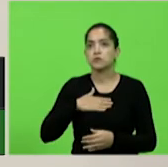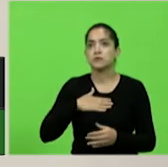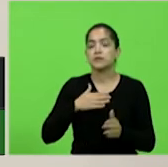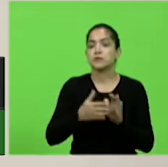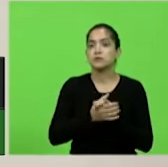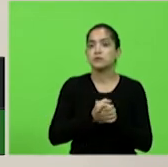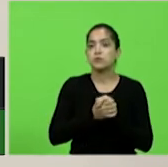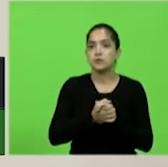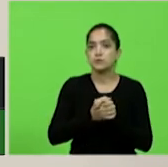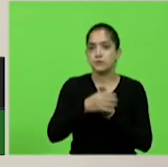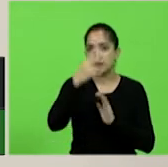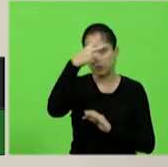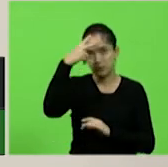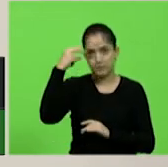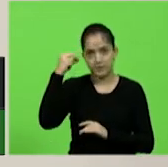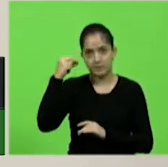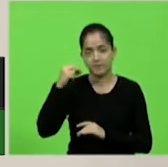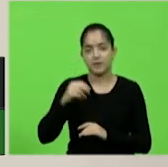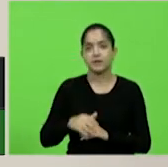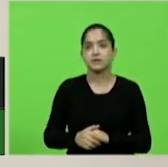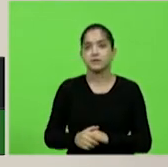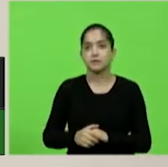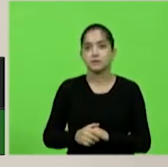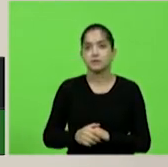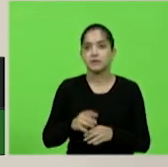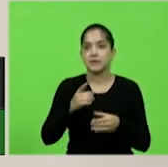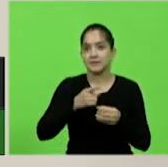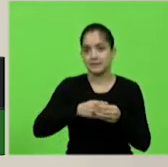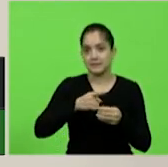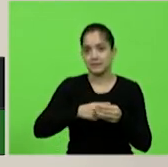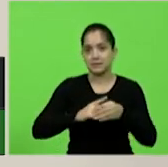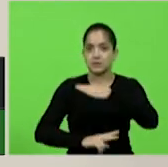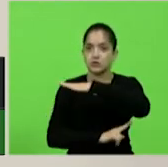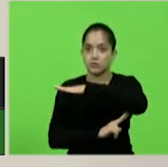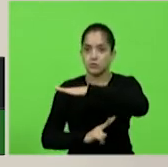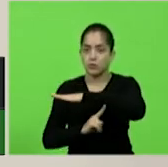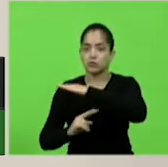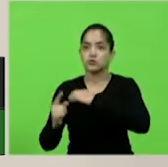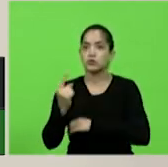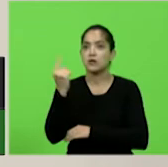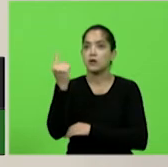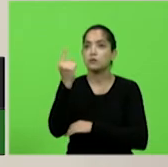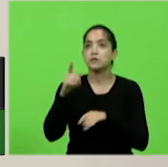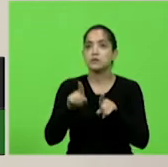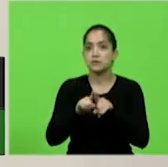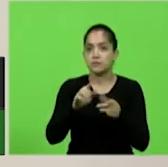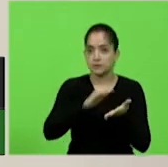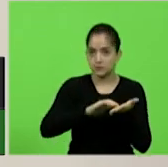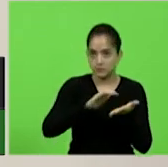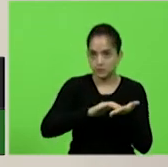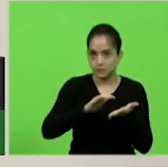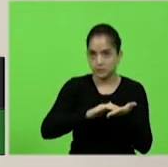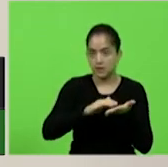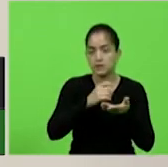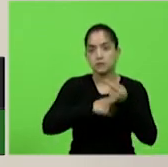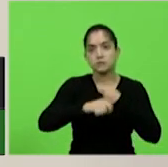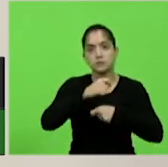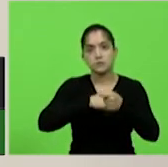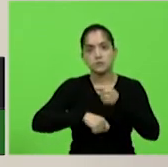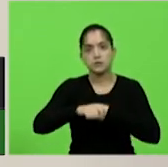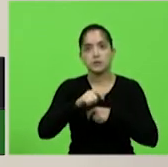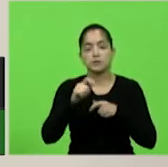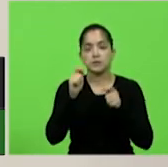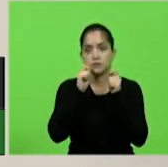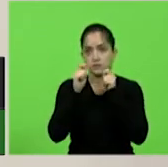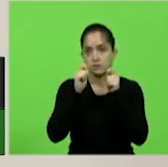o prefeito Ari Wollinger, da cidade de Ponte Alta do Norte, bem como também o secretário da Administração Brocardo e o assessor